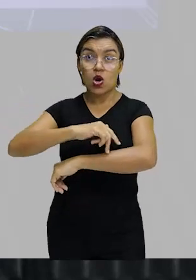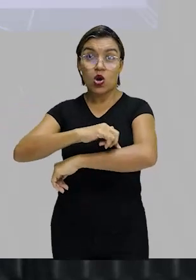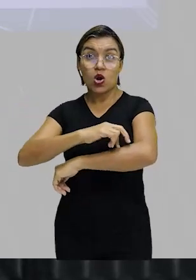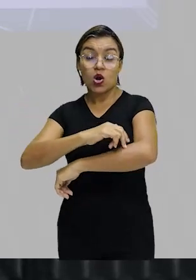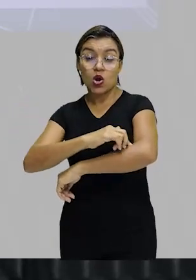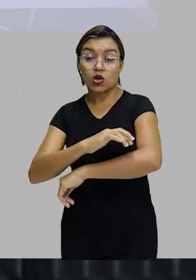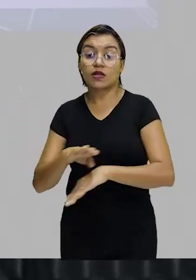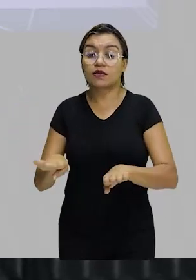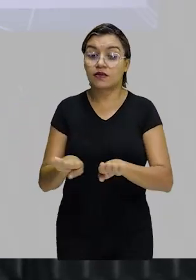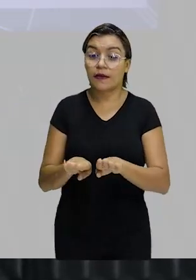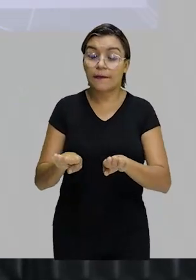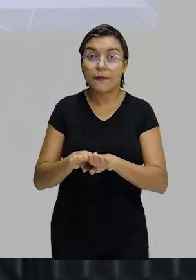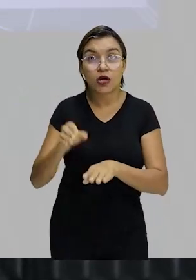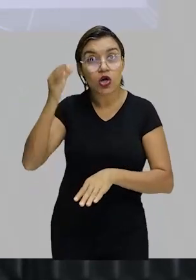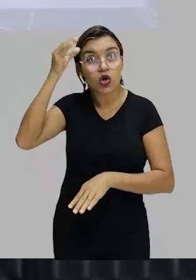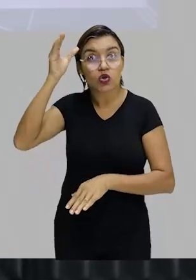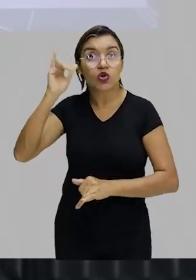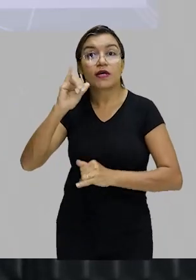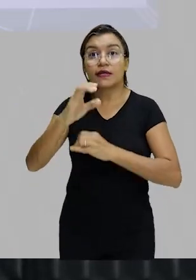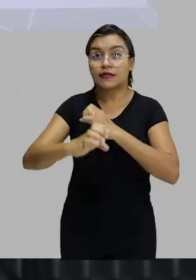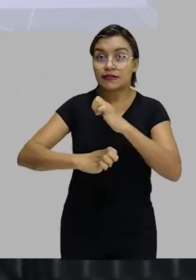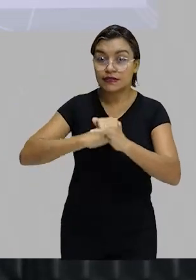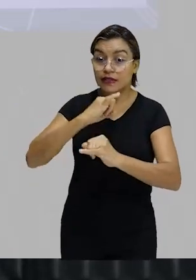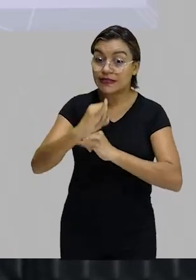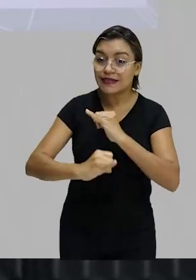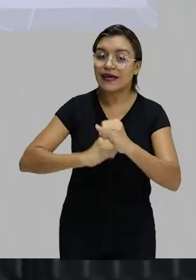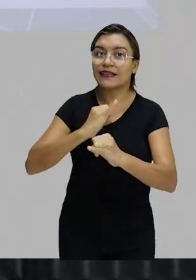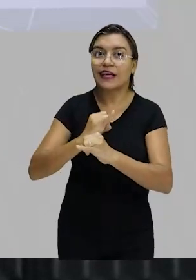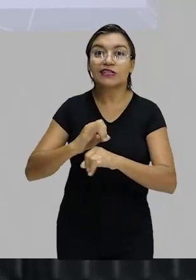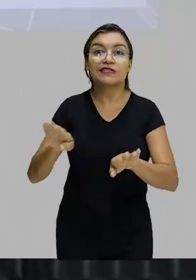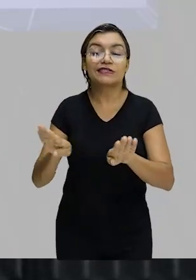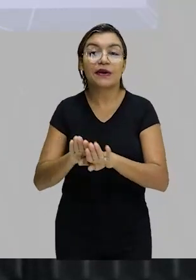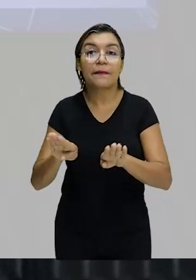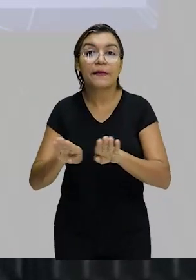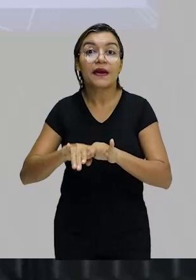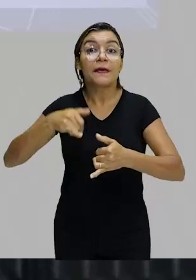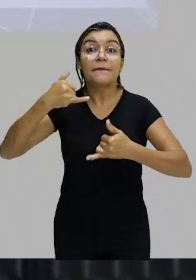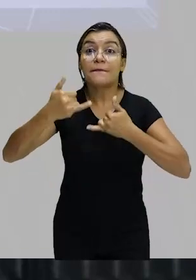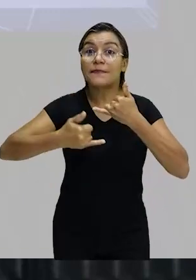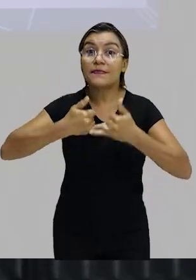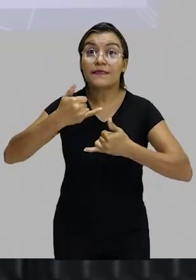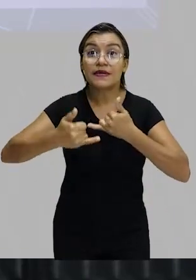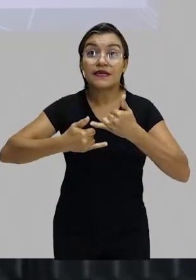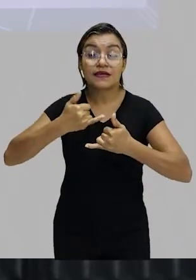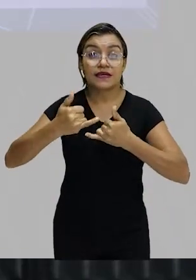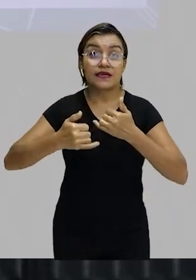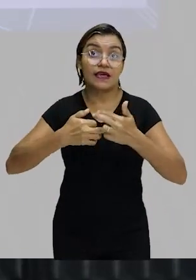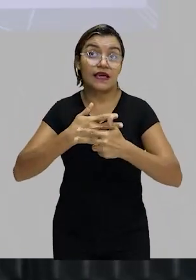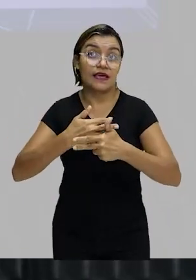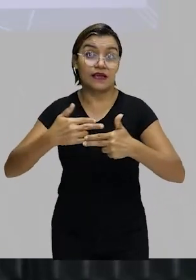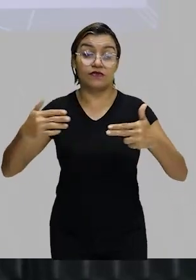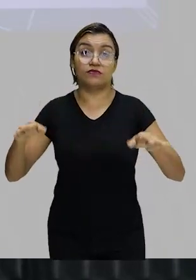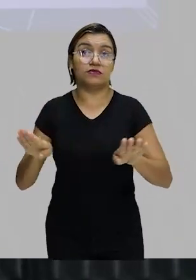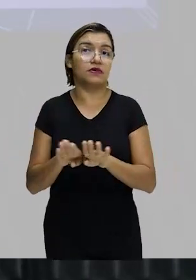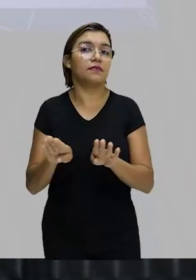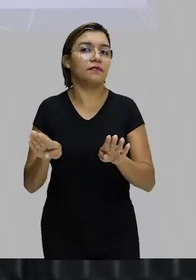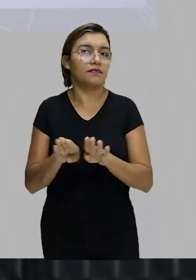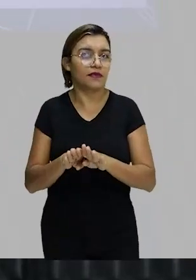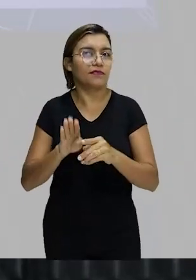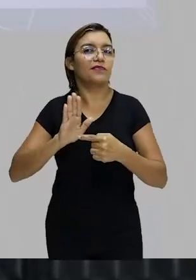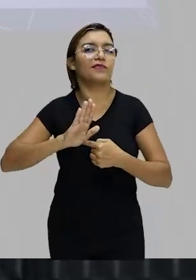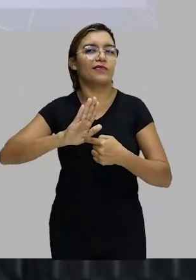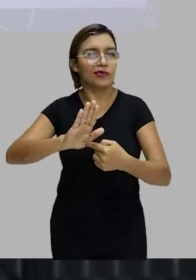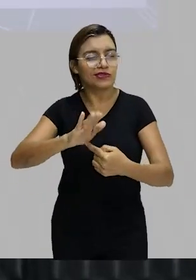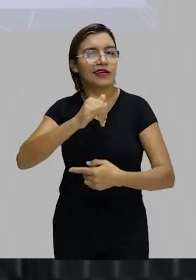da internet e dos brinquedos. Até brinquedo são manifestações culturais. E quando eu mostrar exemplo,